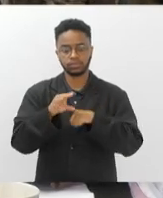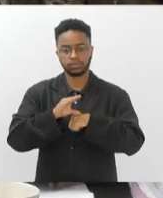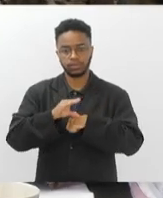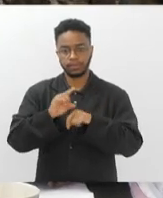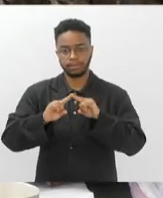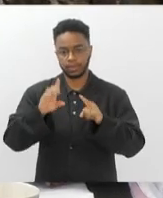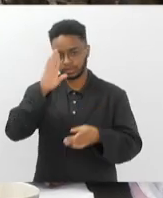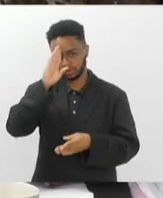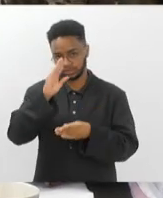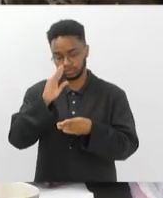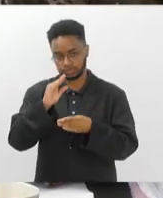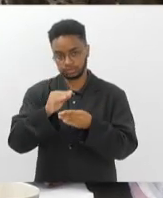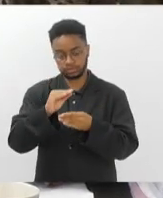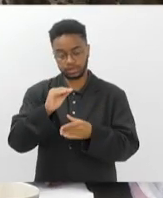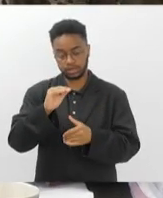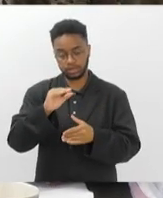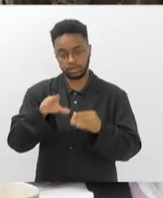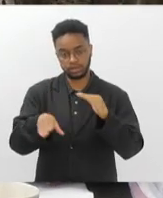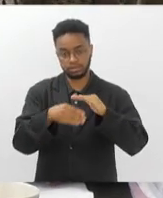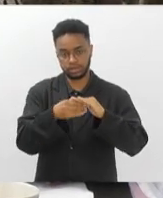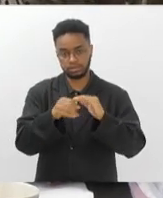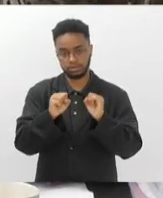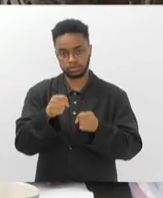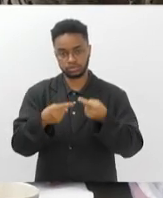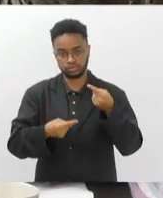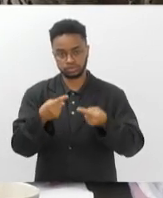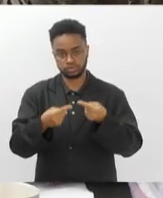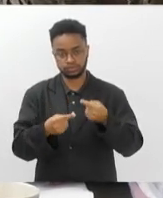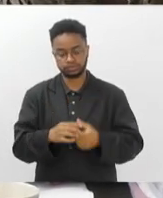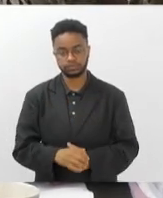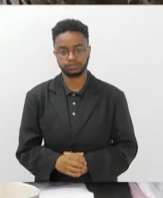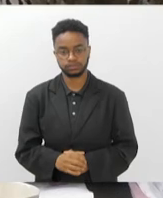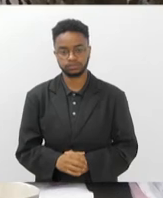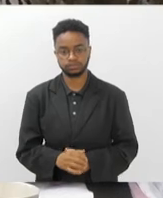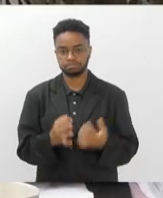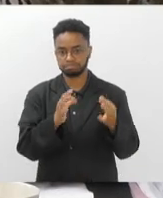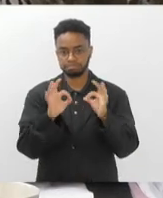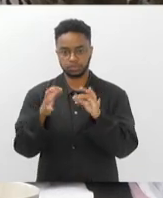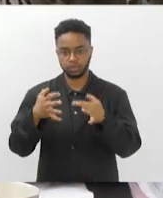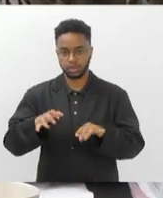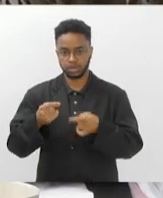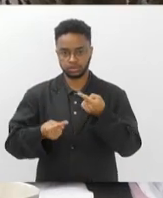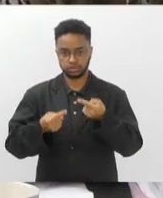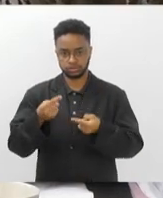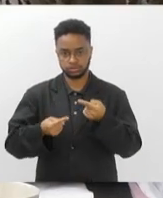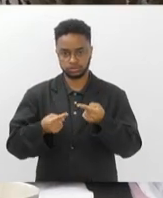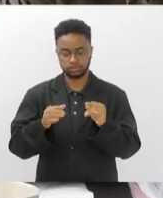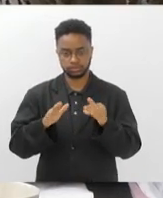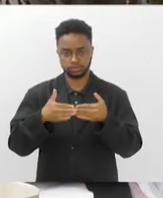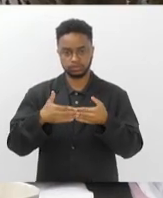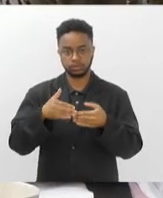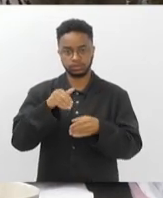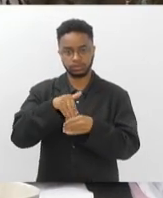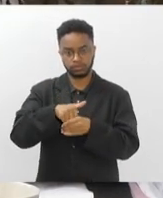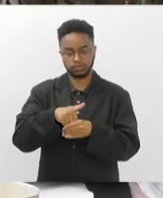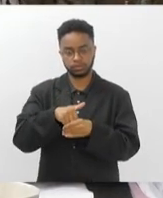com emendas. Em discussão. Não havendo quem queira discutir, em